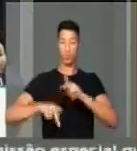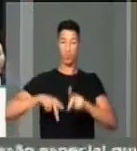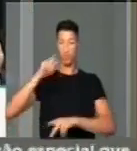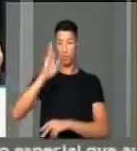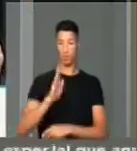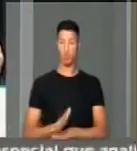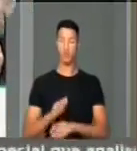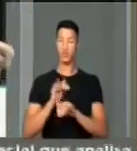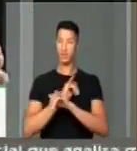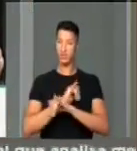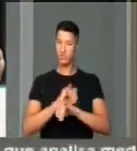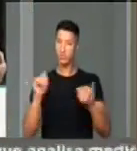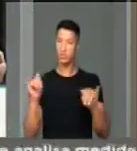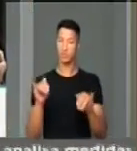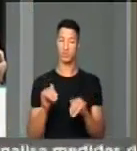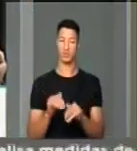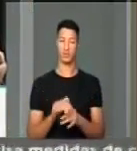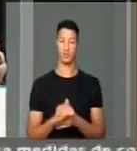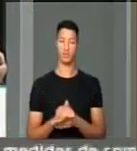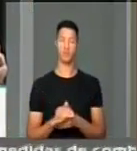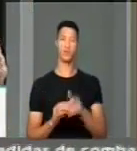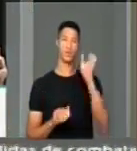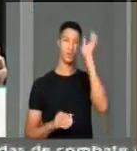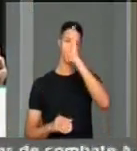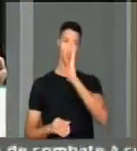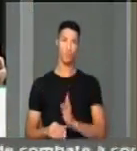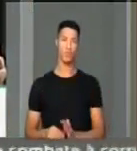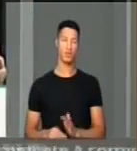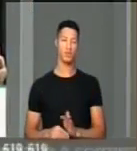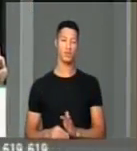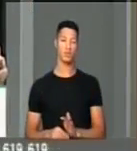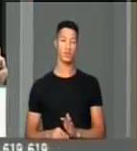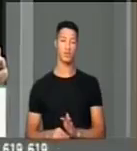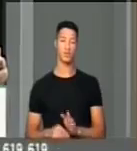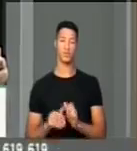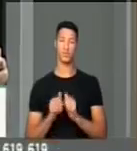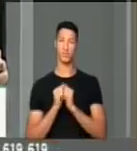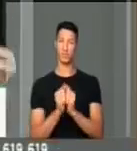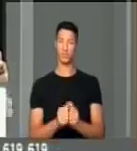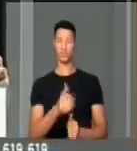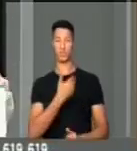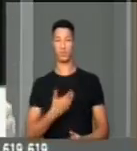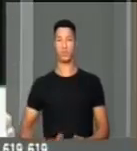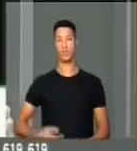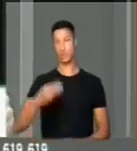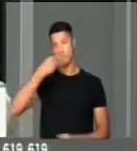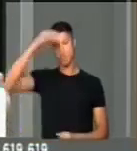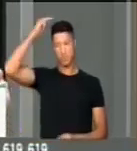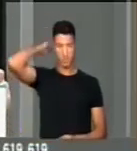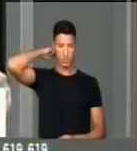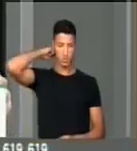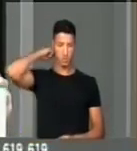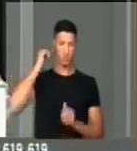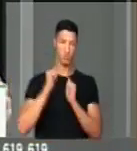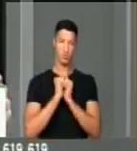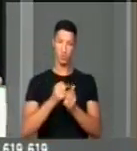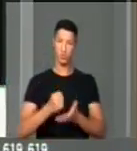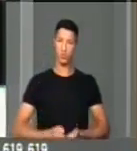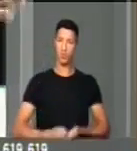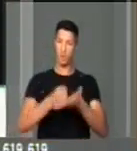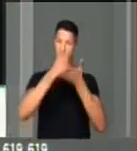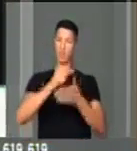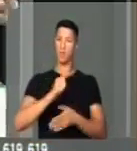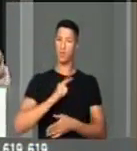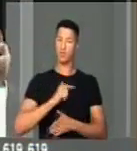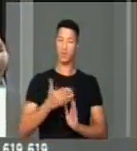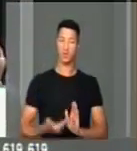brasileiro e dizer: o Brasil, com o governo Michel Temer, com o apoio que ele